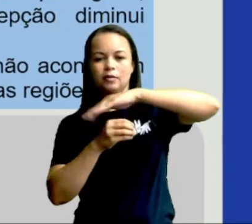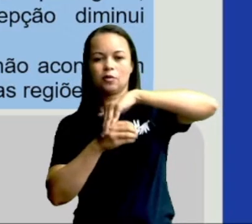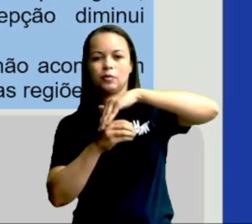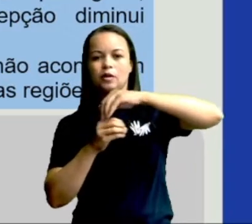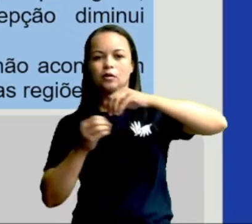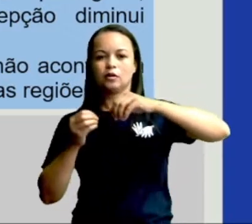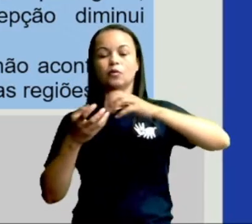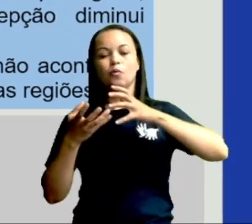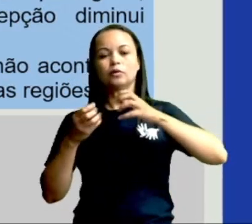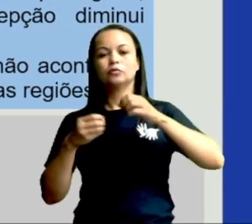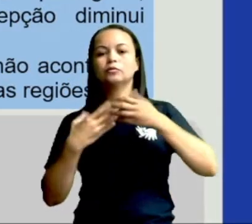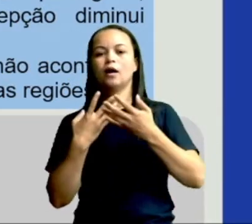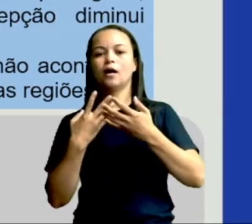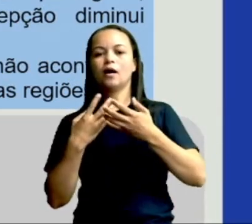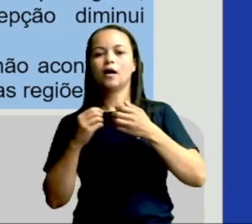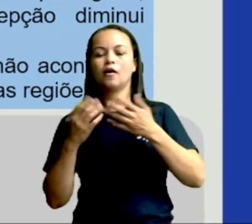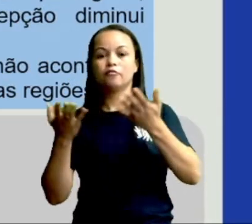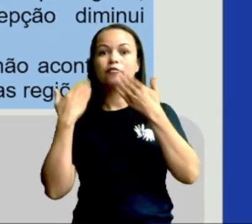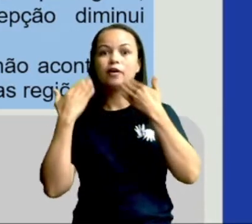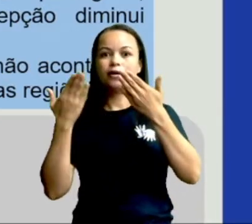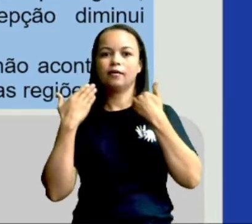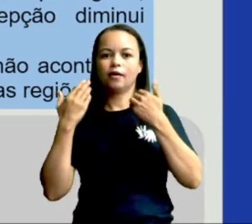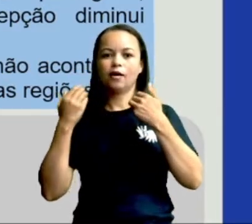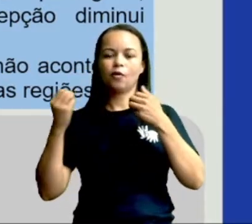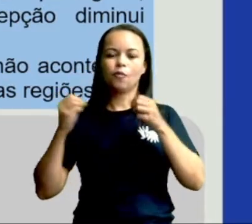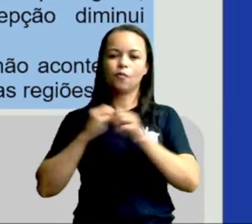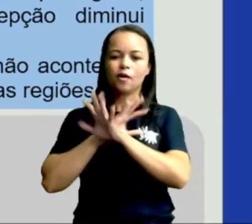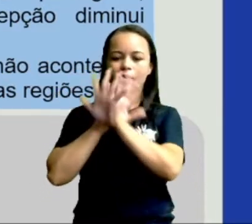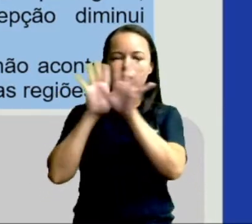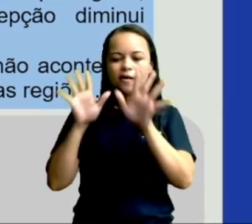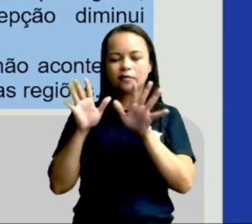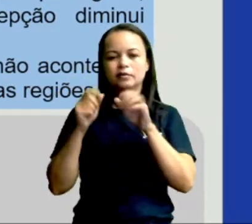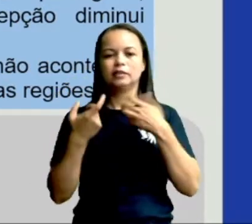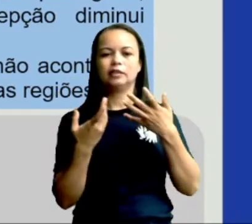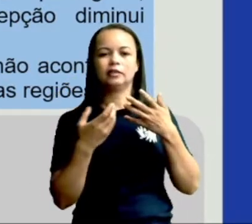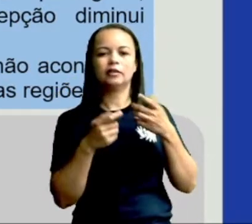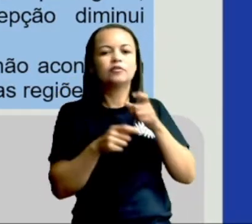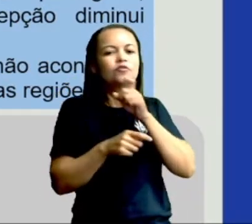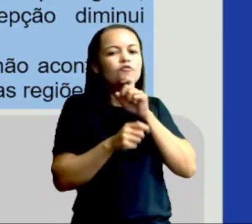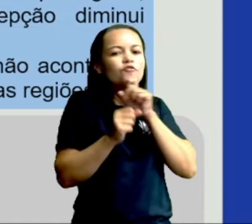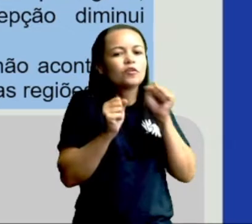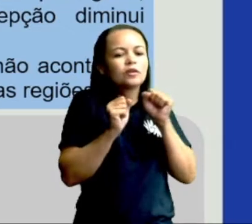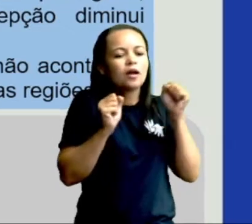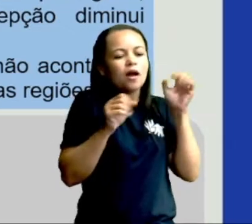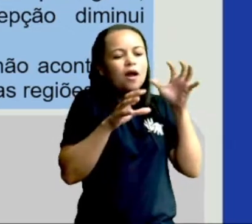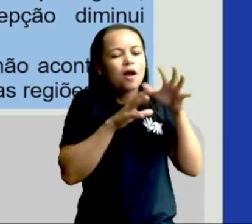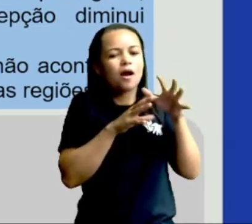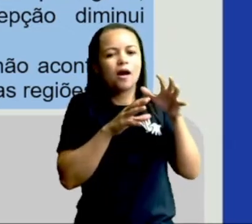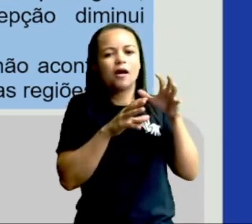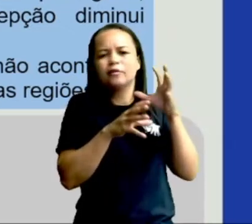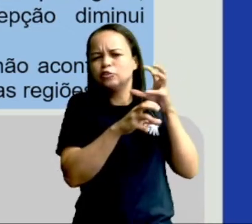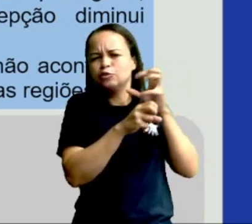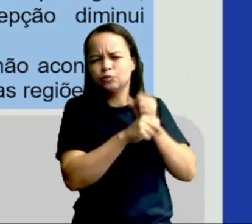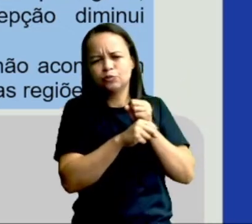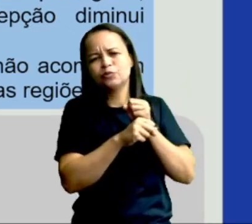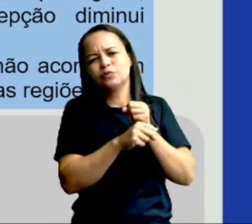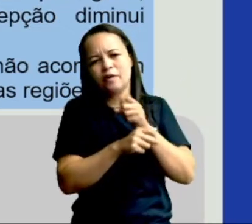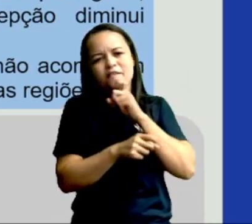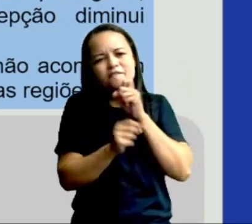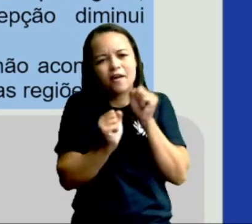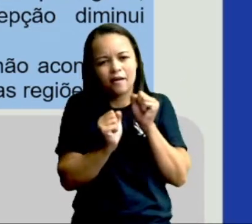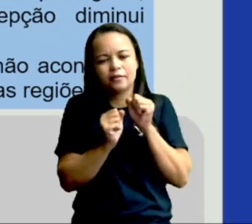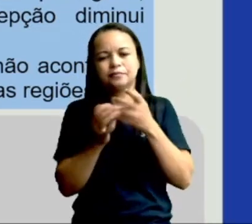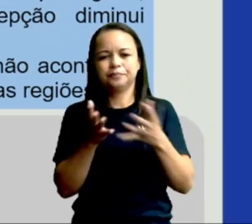está verão. E a outra parte que está menos iluminado é inverno. E nós vimos que no Brasil acontece um